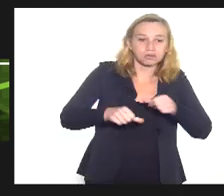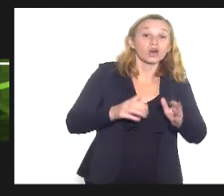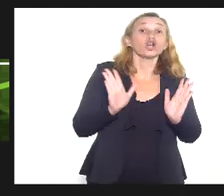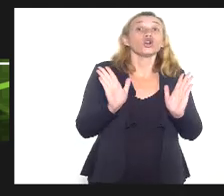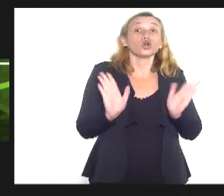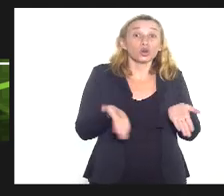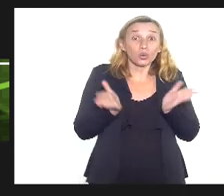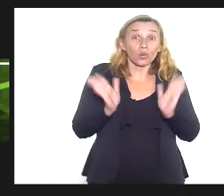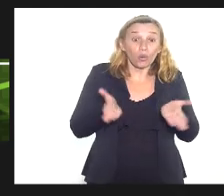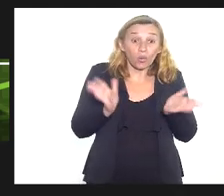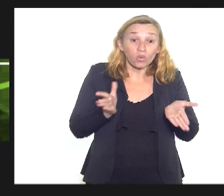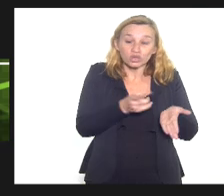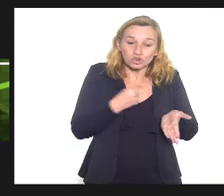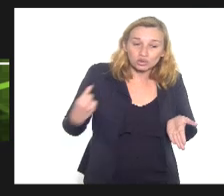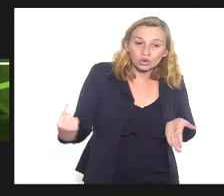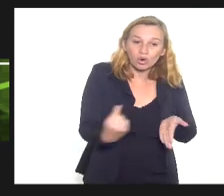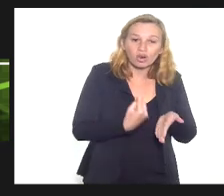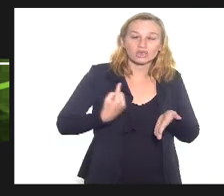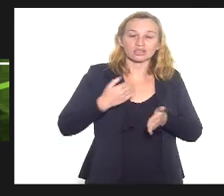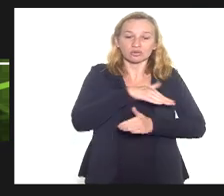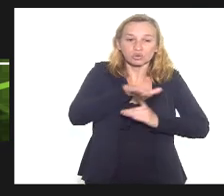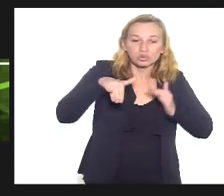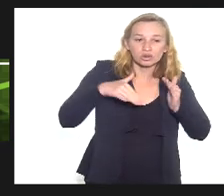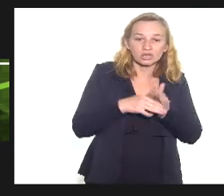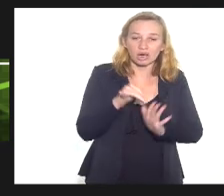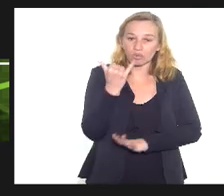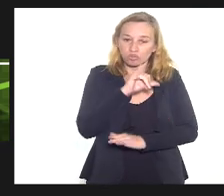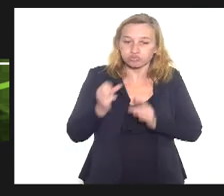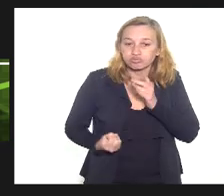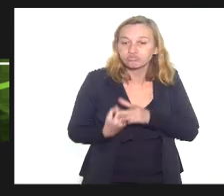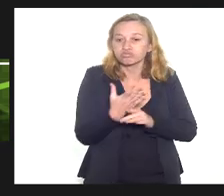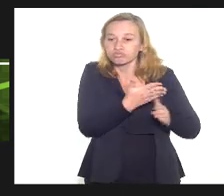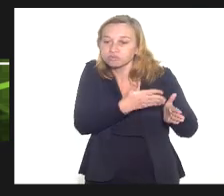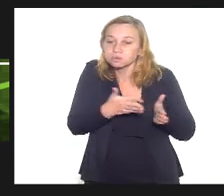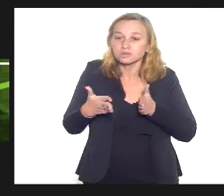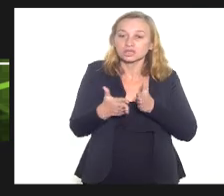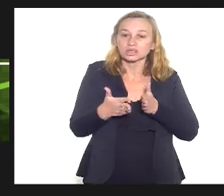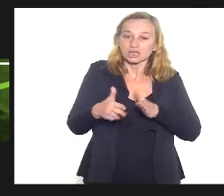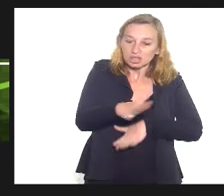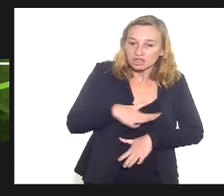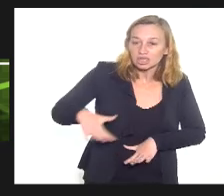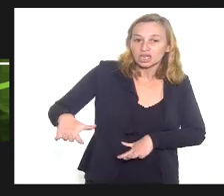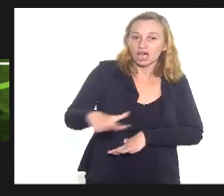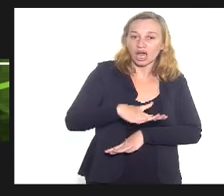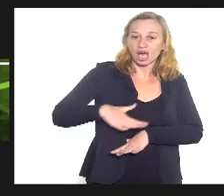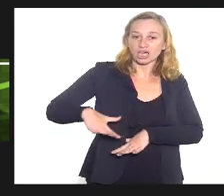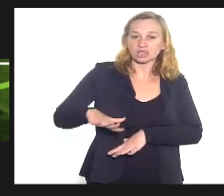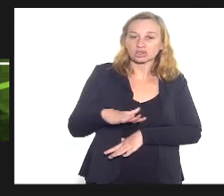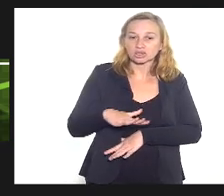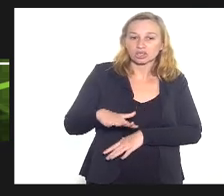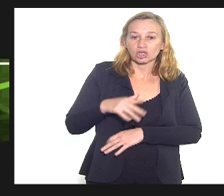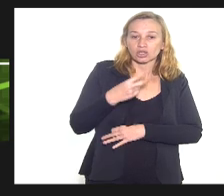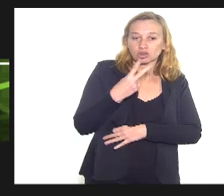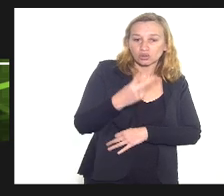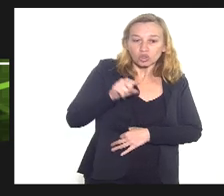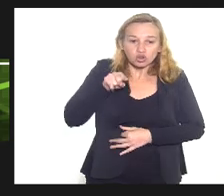hoje somos Total Energy, uma produção diária, algo em torno de